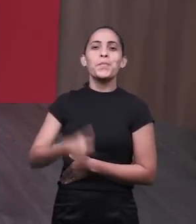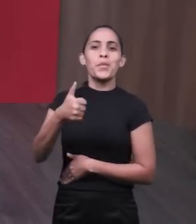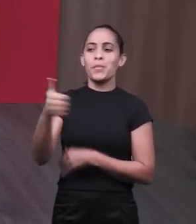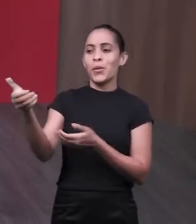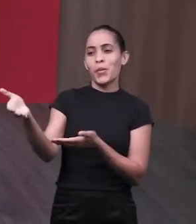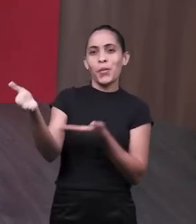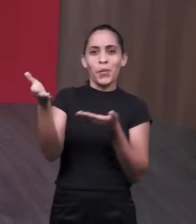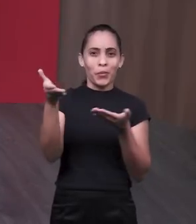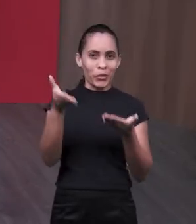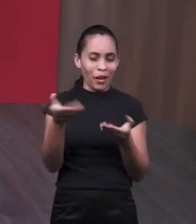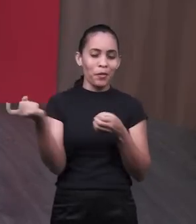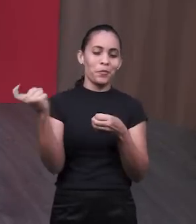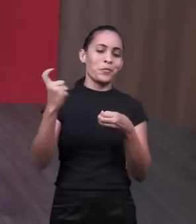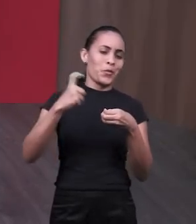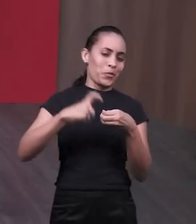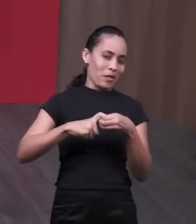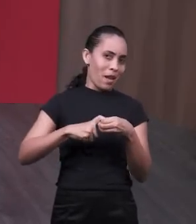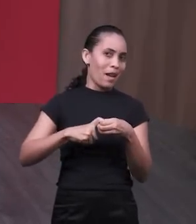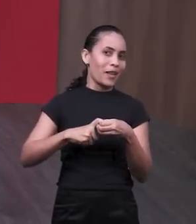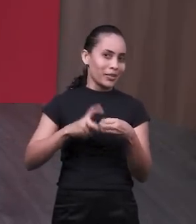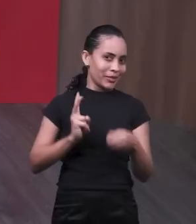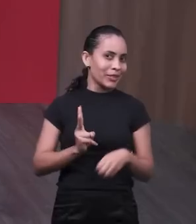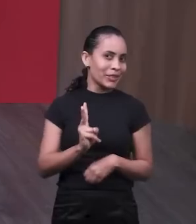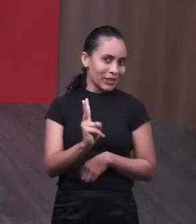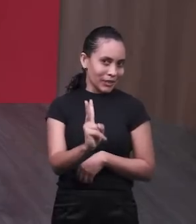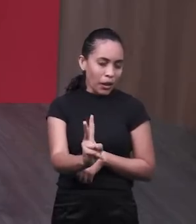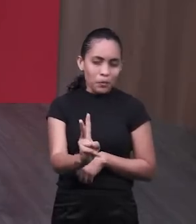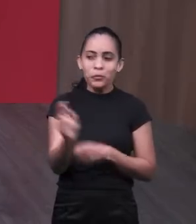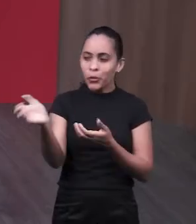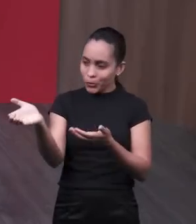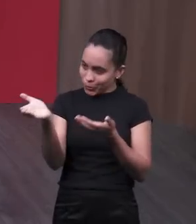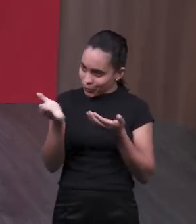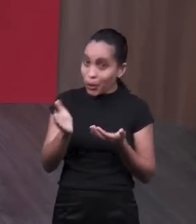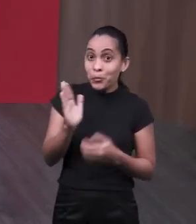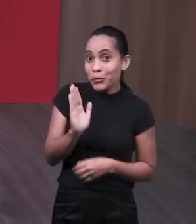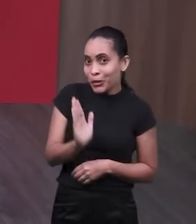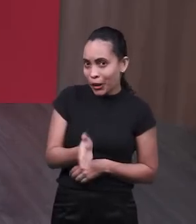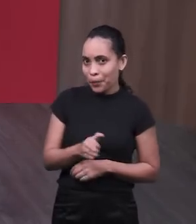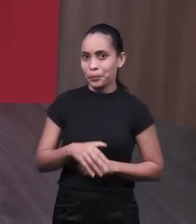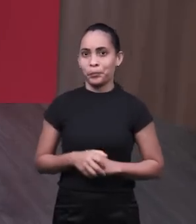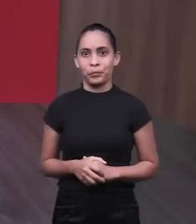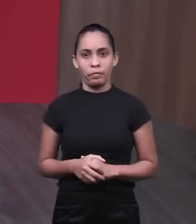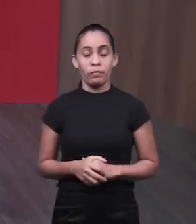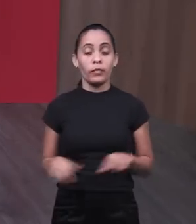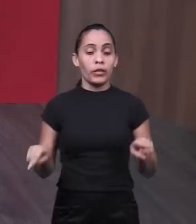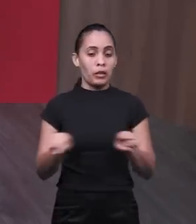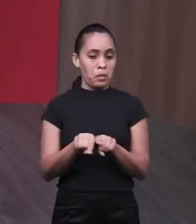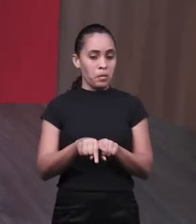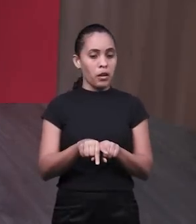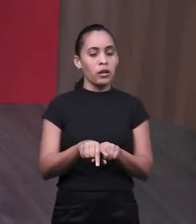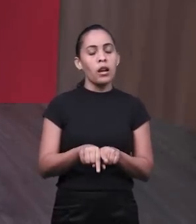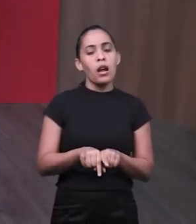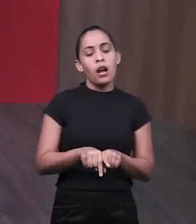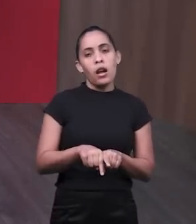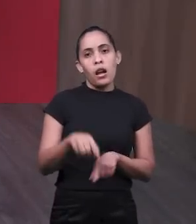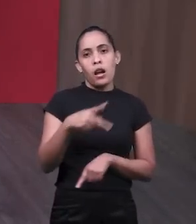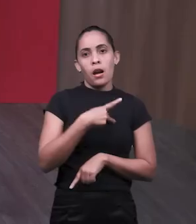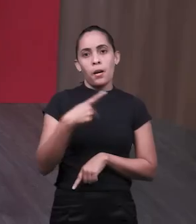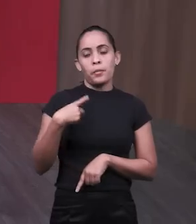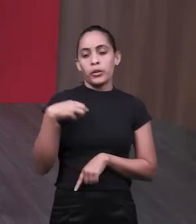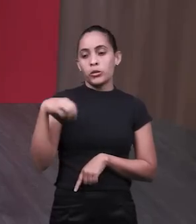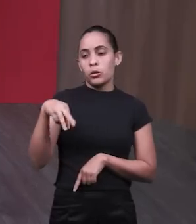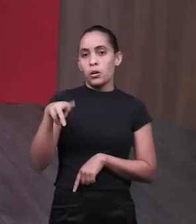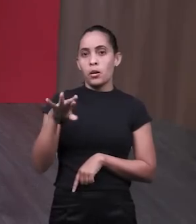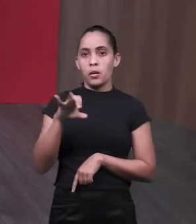convidado. Por certo, voltará muitas vezes, também já estendemos o convite. Amém. Pastor Marcelo, muito